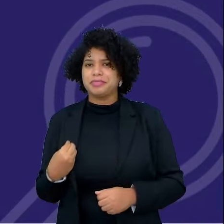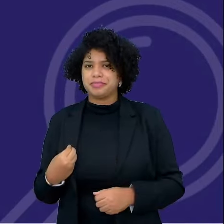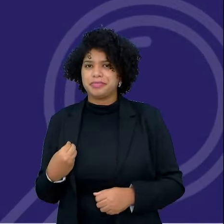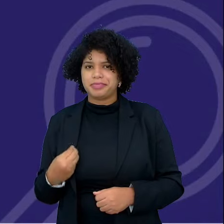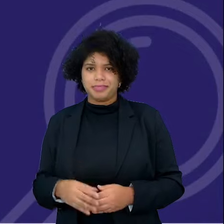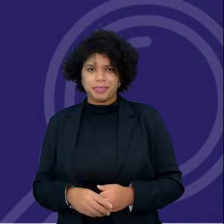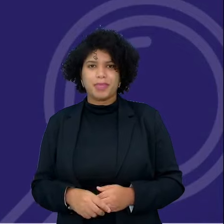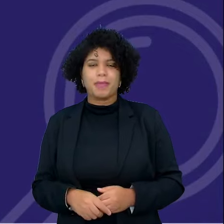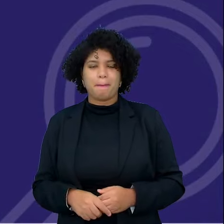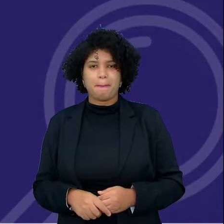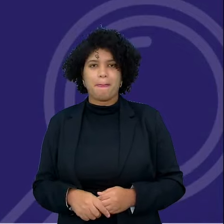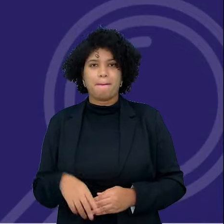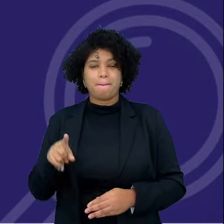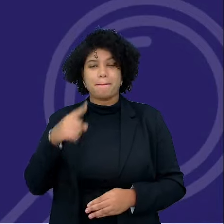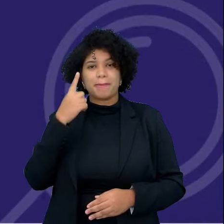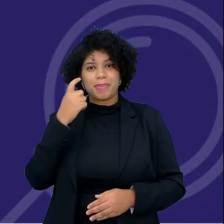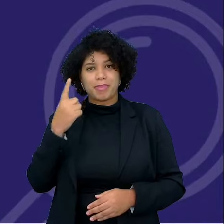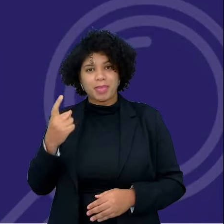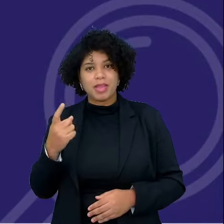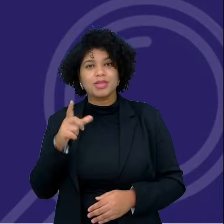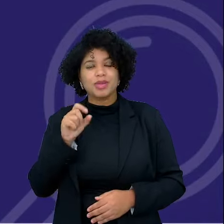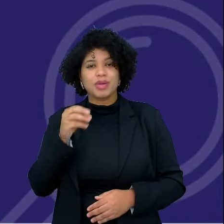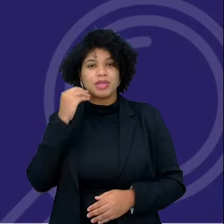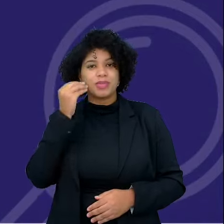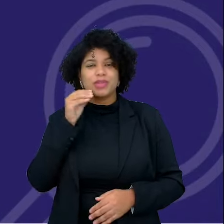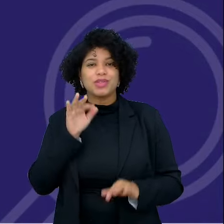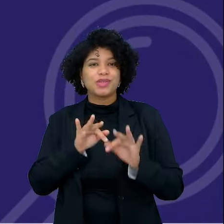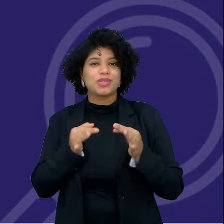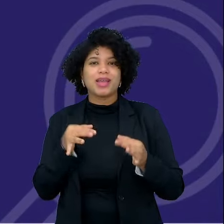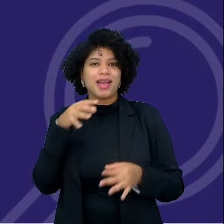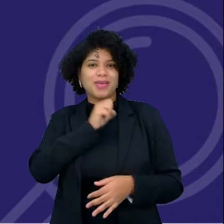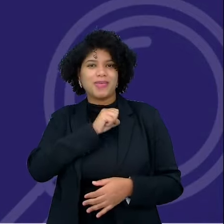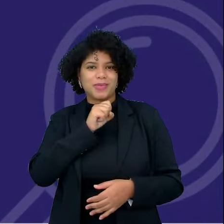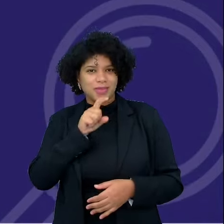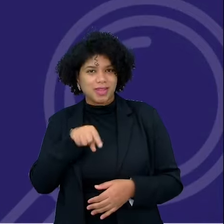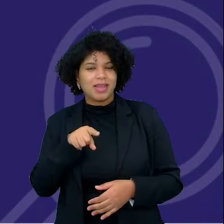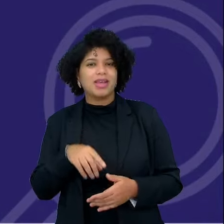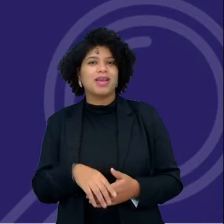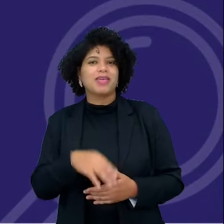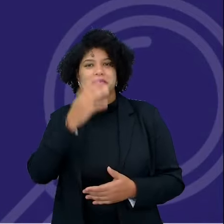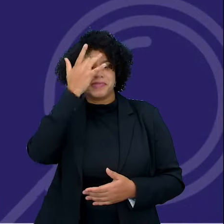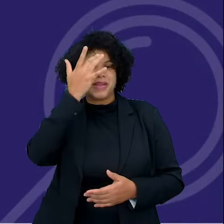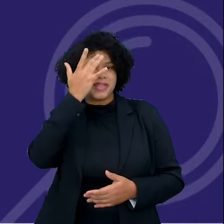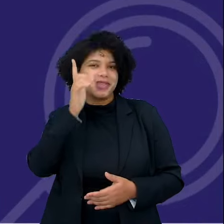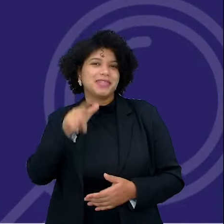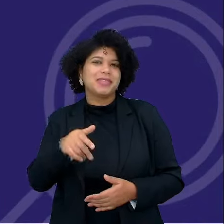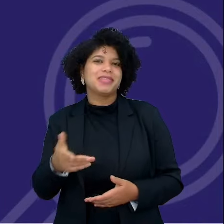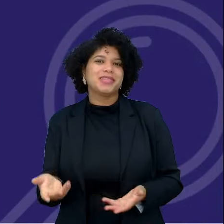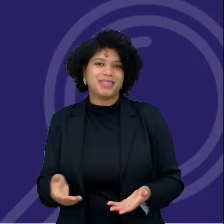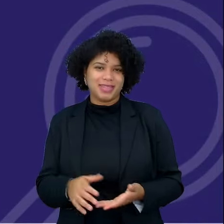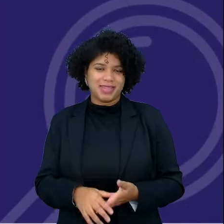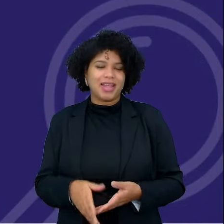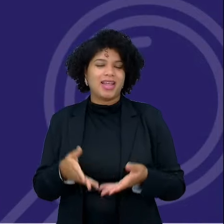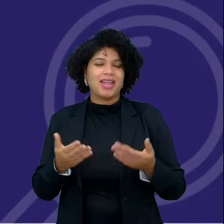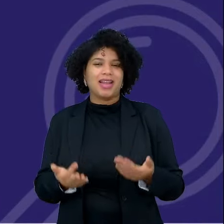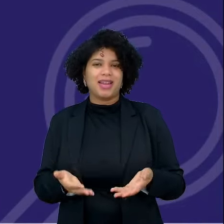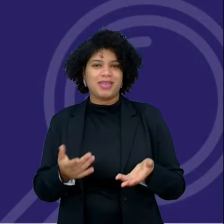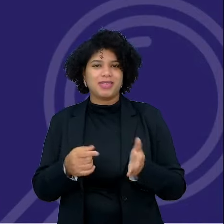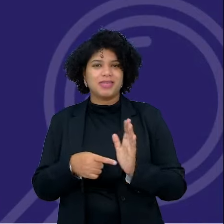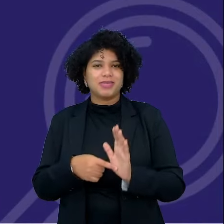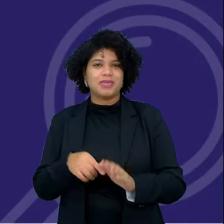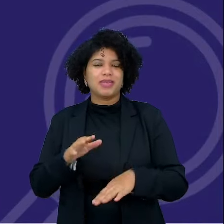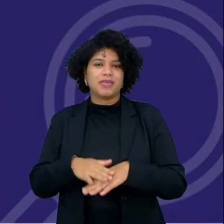E é interessante trabalhar porque é um experimento simples, é rápido, né? É fácil, é tranquilo de se fazer,